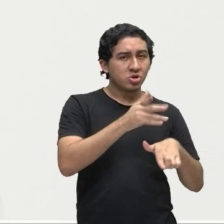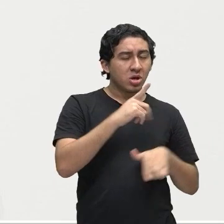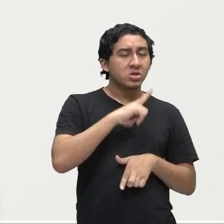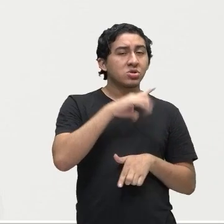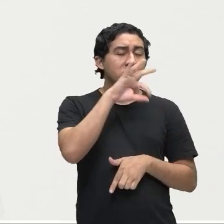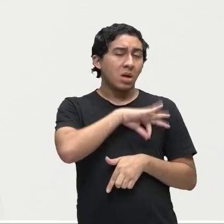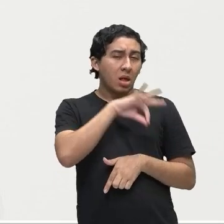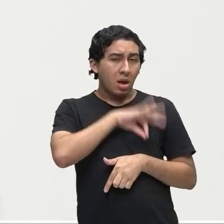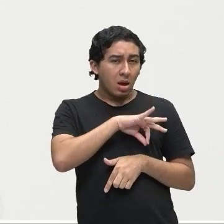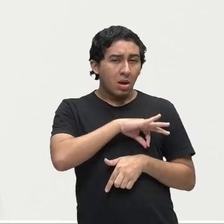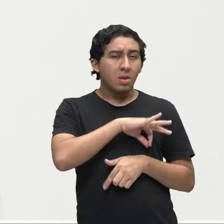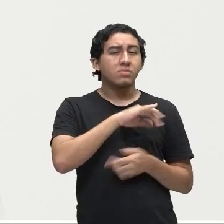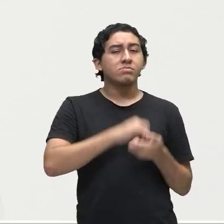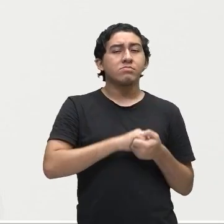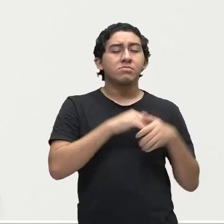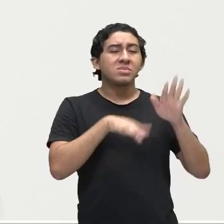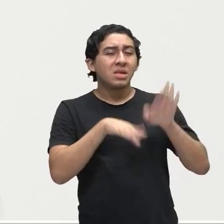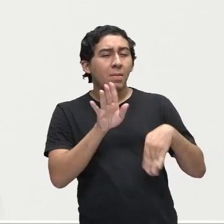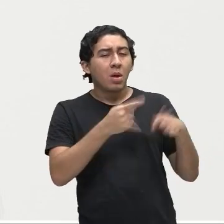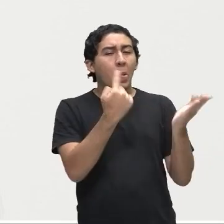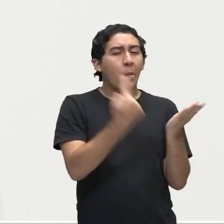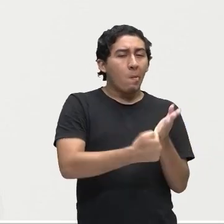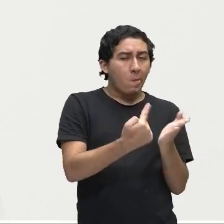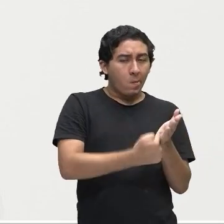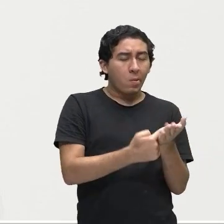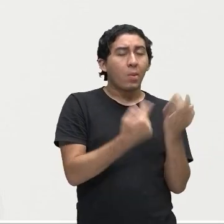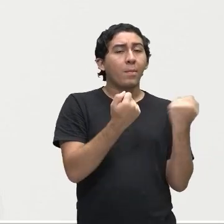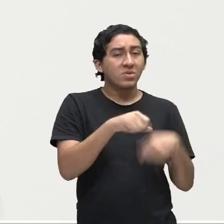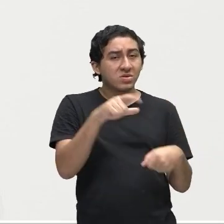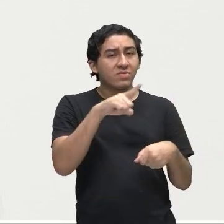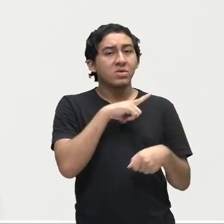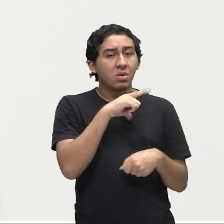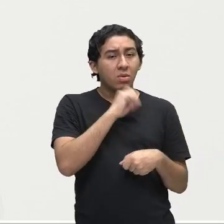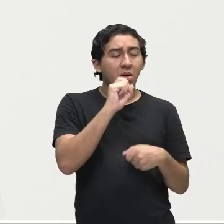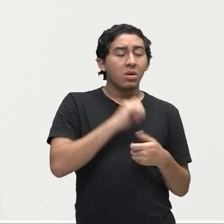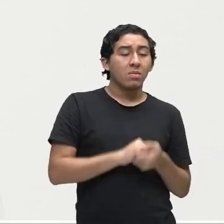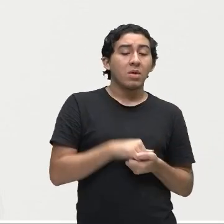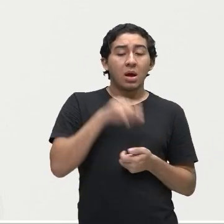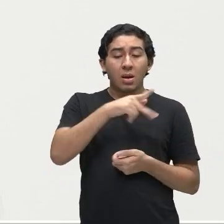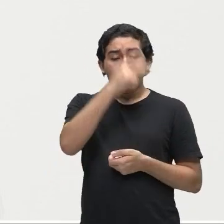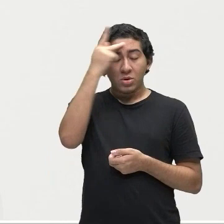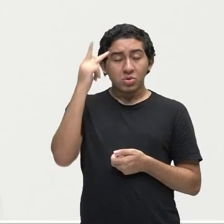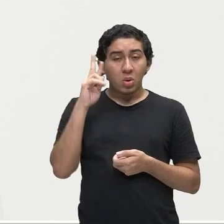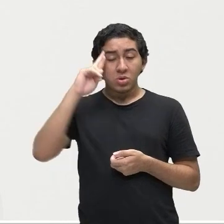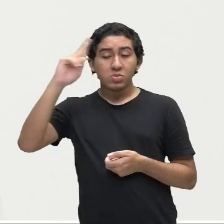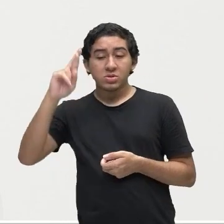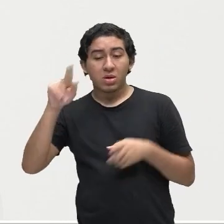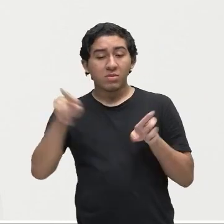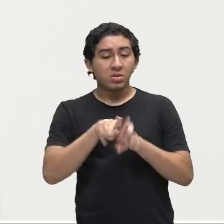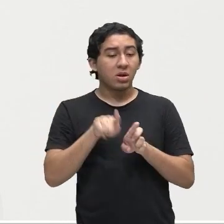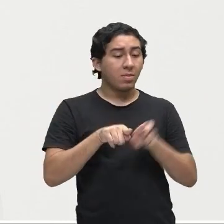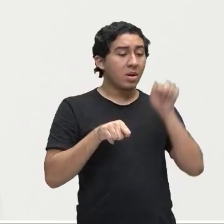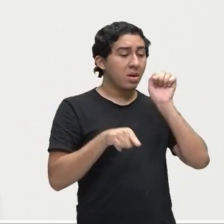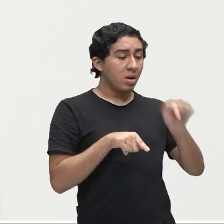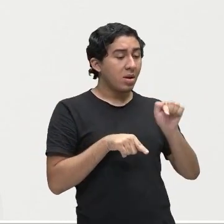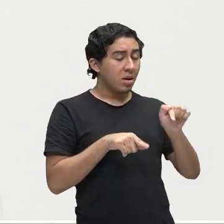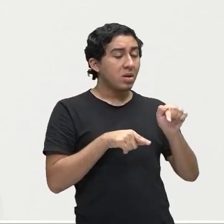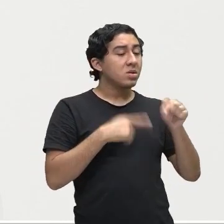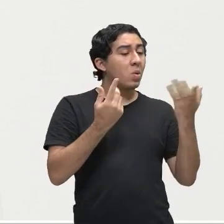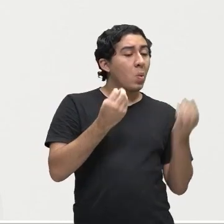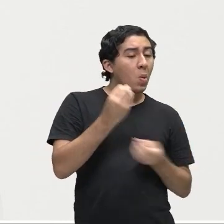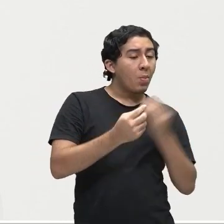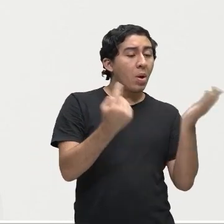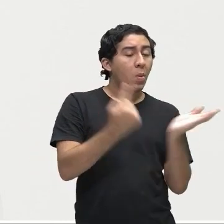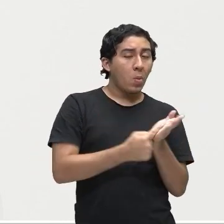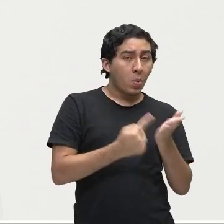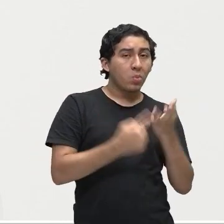salário, que dependendo do acordo que fosse feito ali entre o seu mestre de ofício e o companheiro,